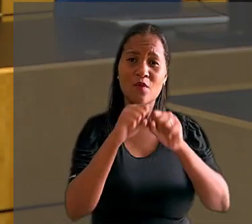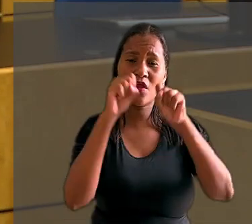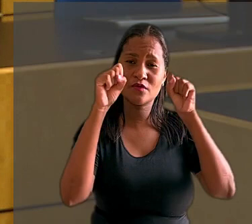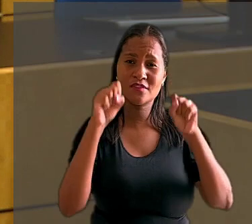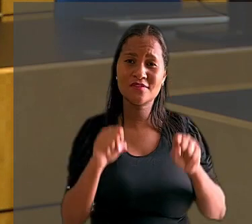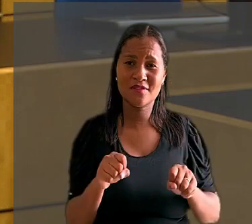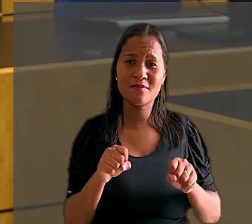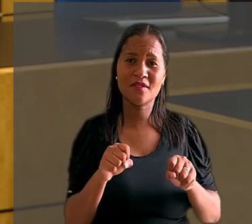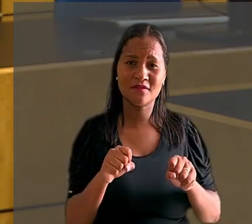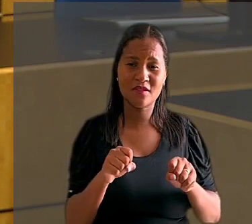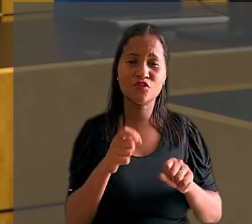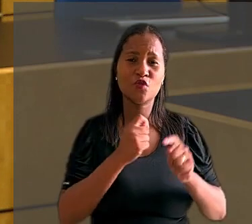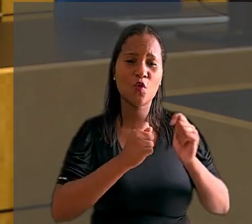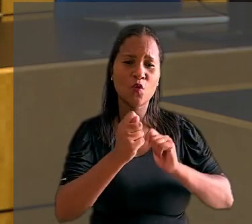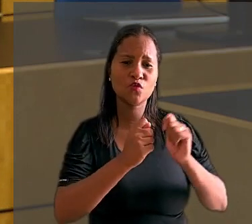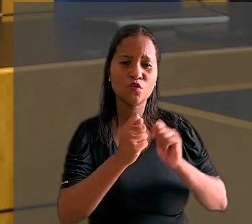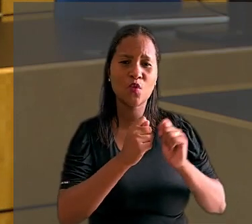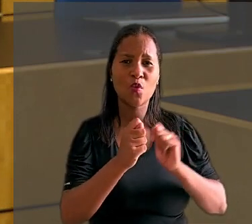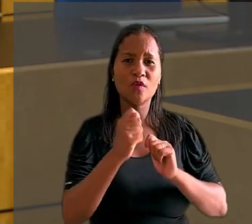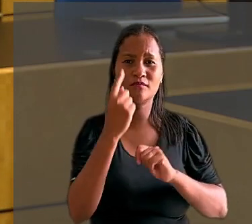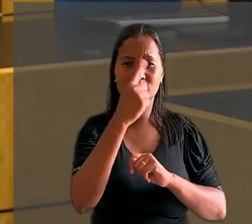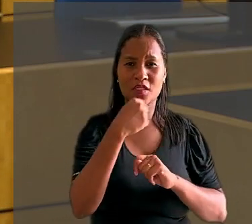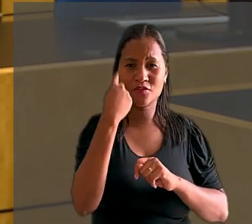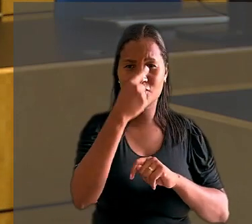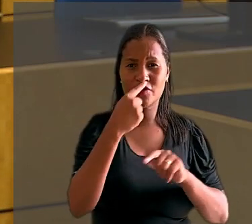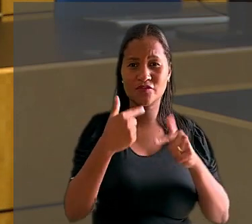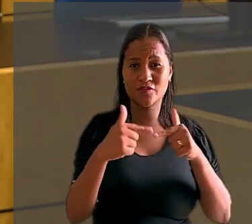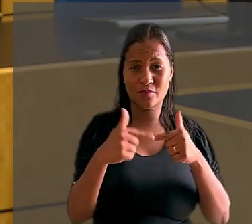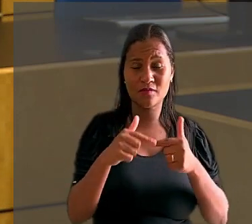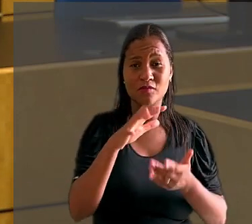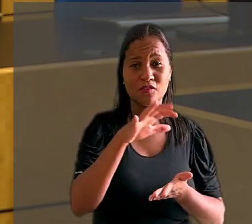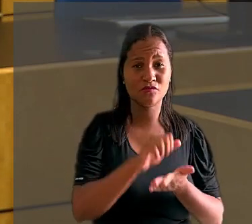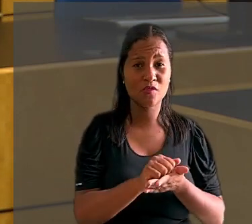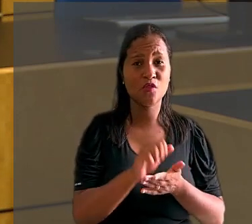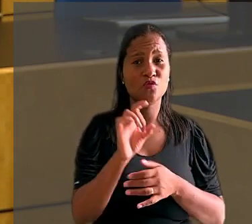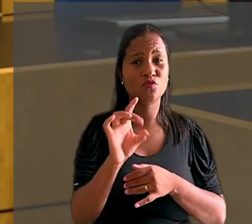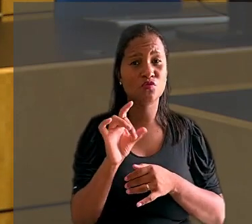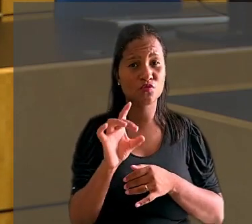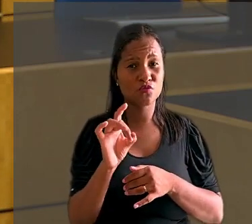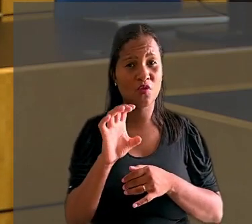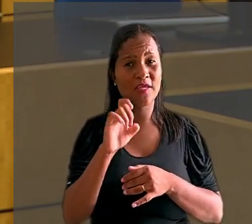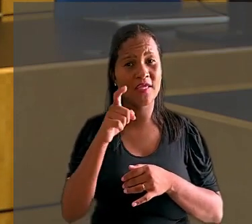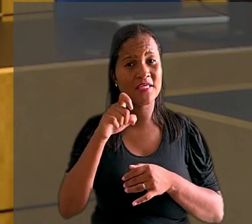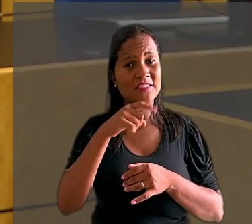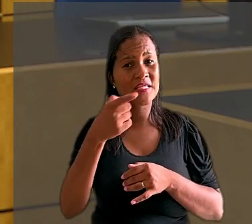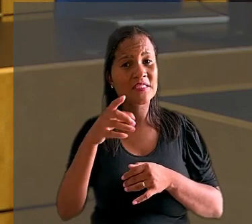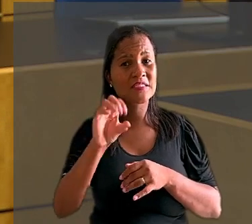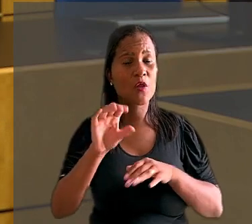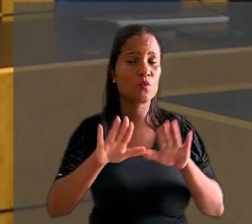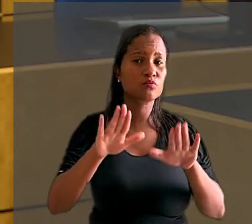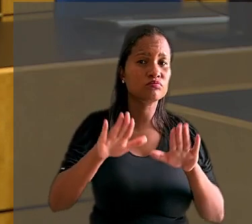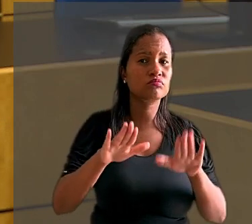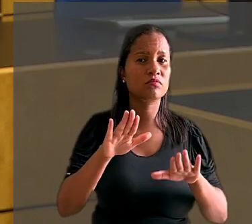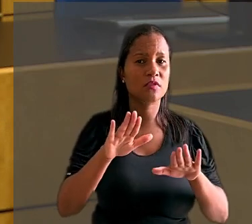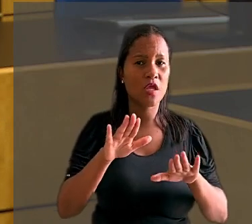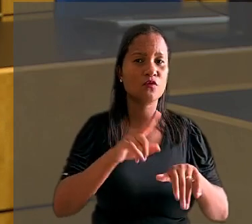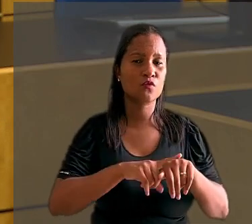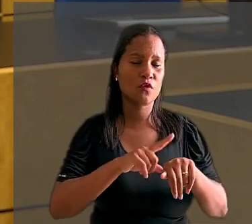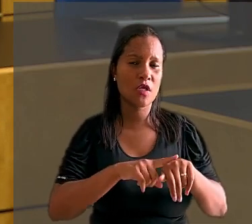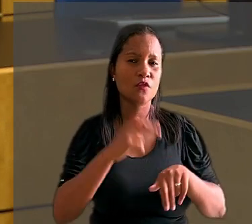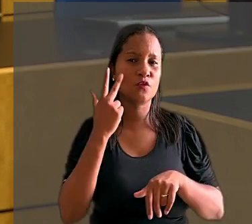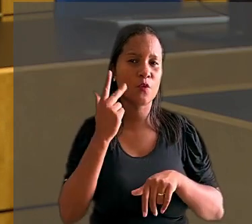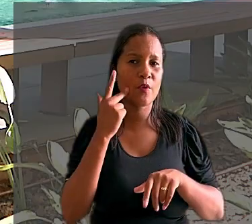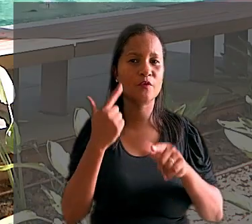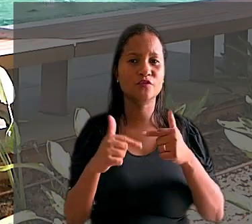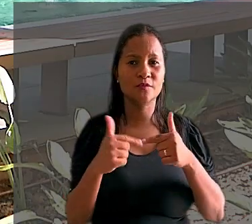sistema alternativo de controle de jornada, em que são registradas apenas as exceções ocorridas durante o horário normal